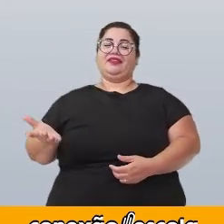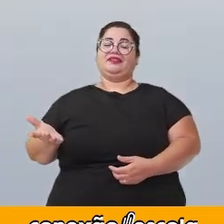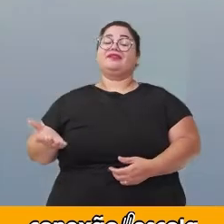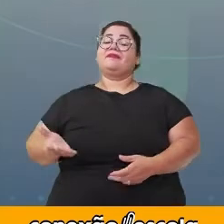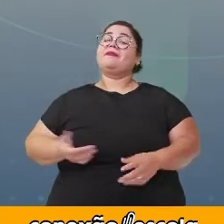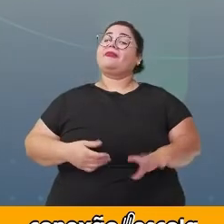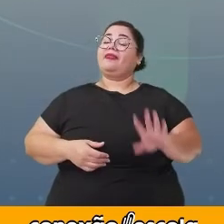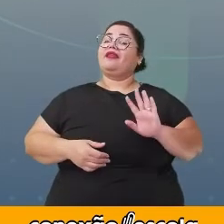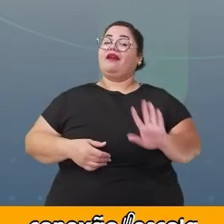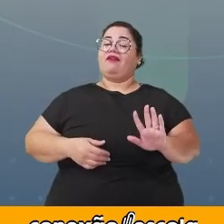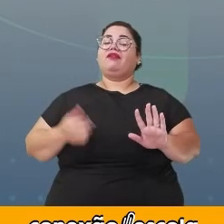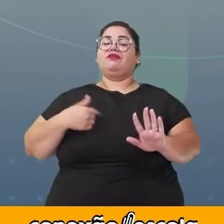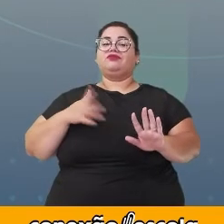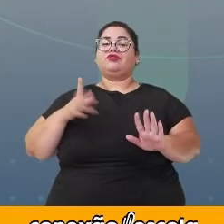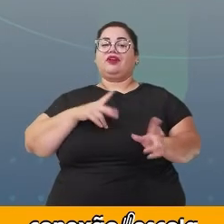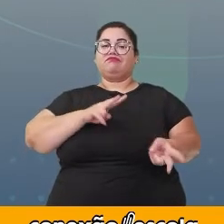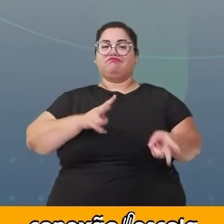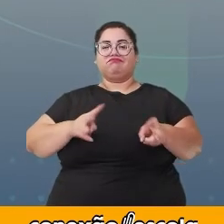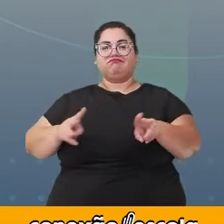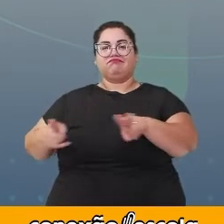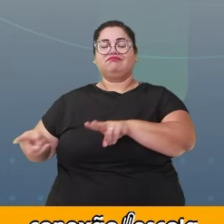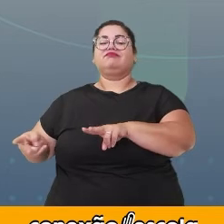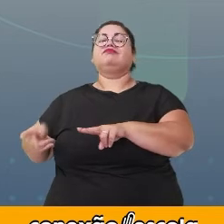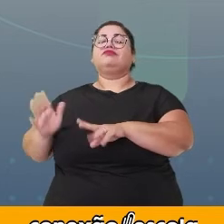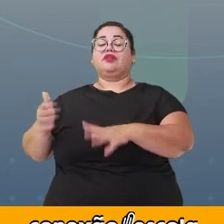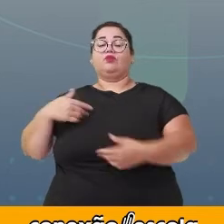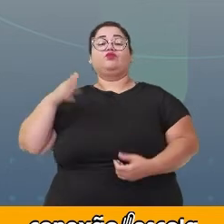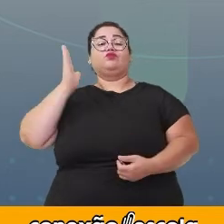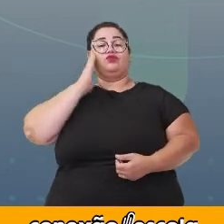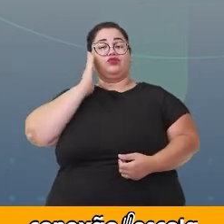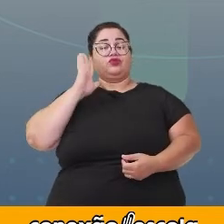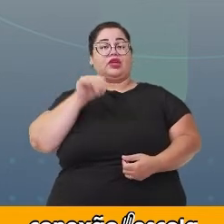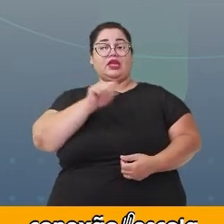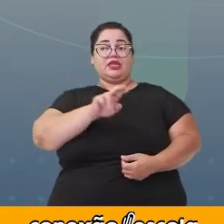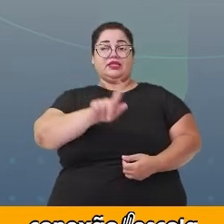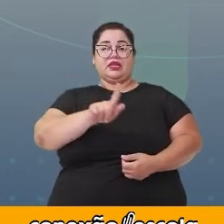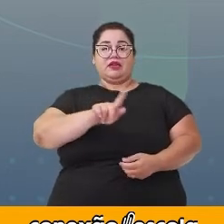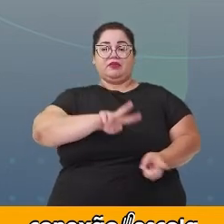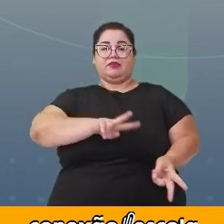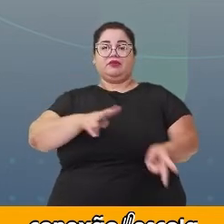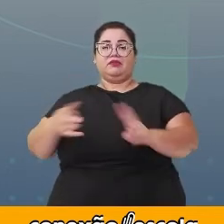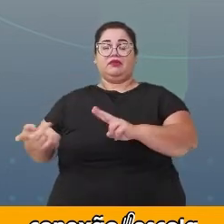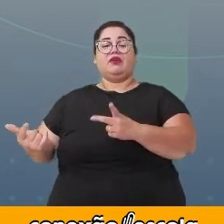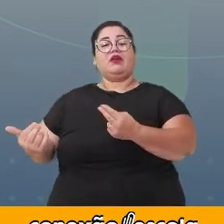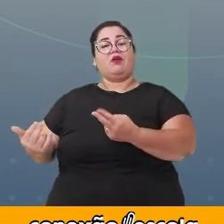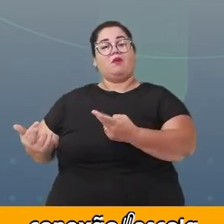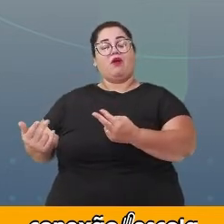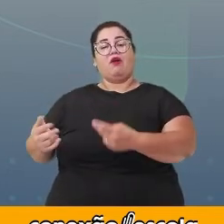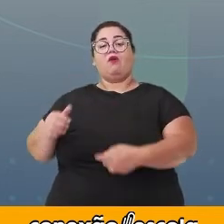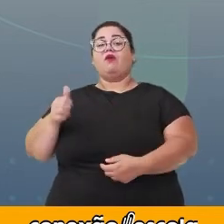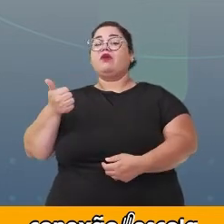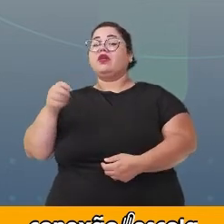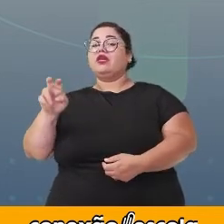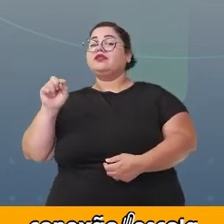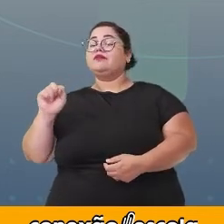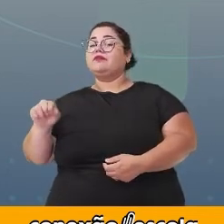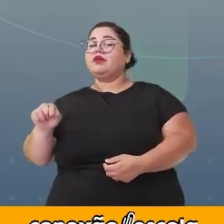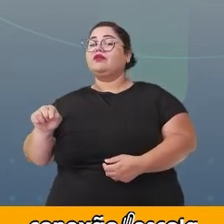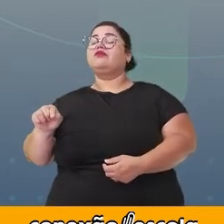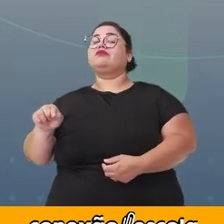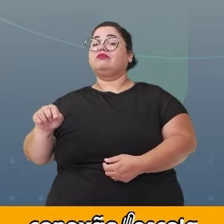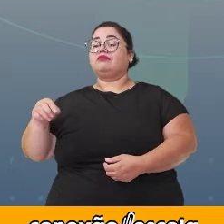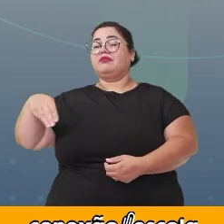Agora eu já converti. Eu sei que 15 gramas é o mesmo que